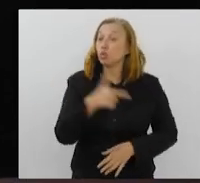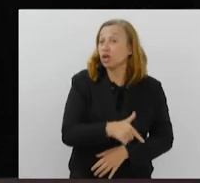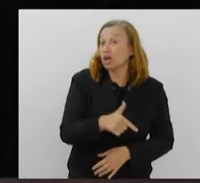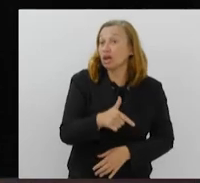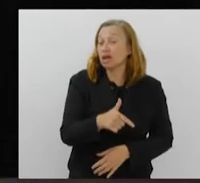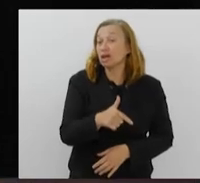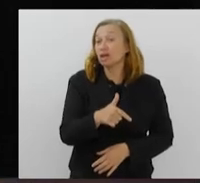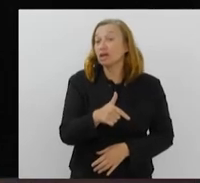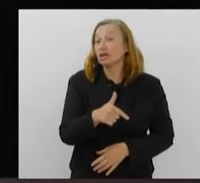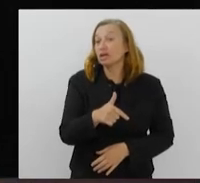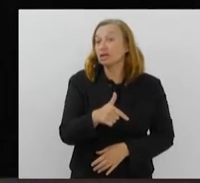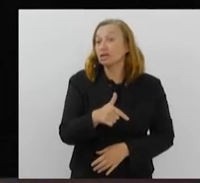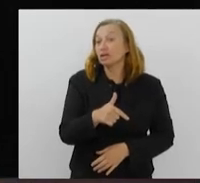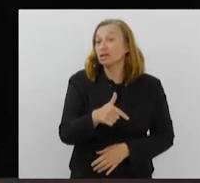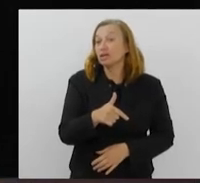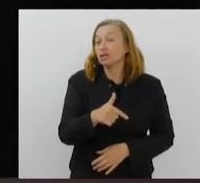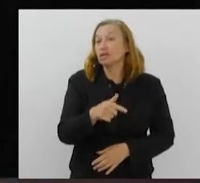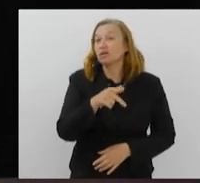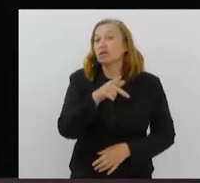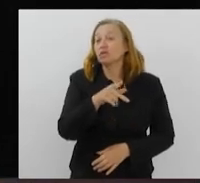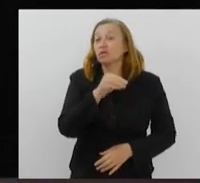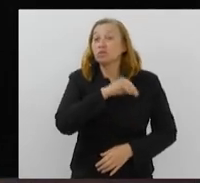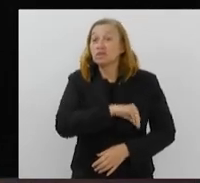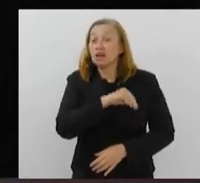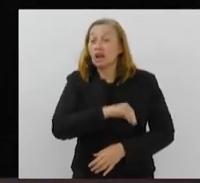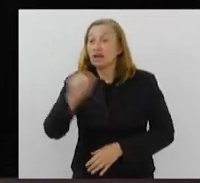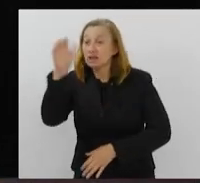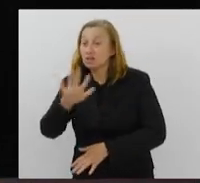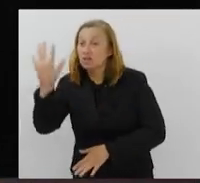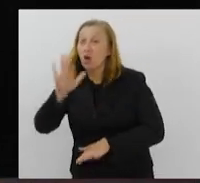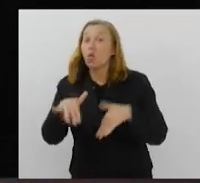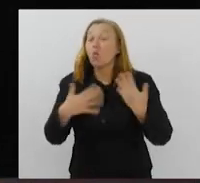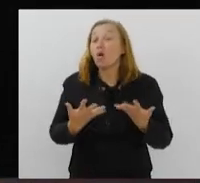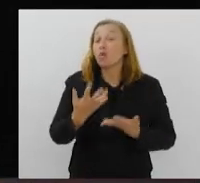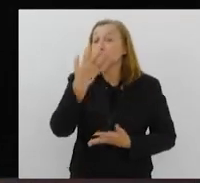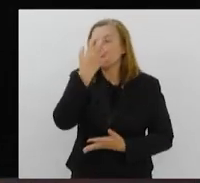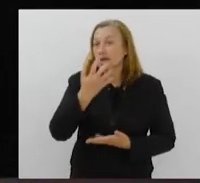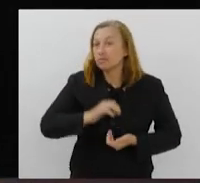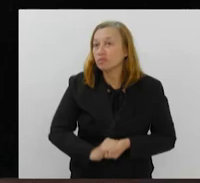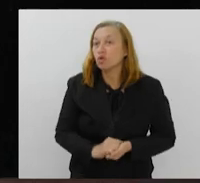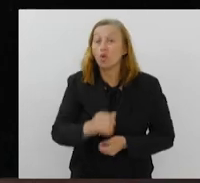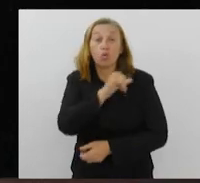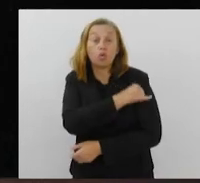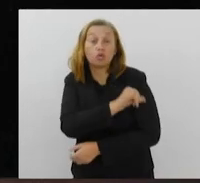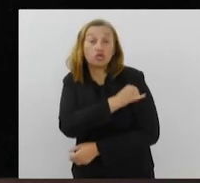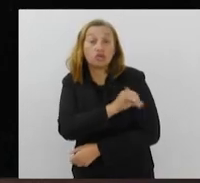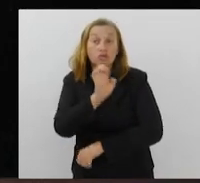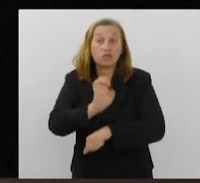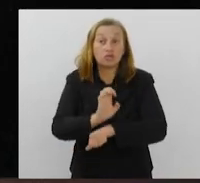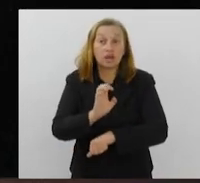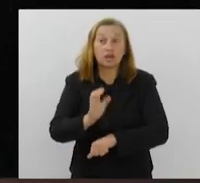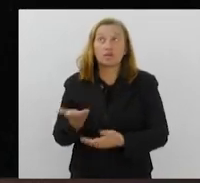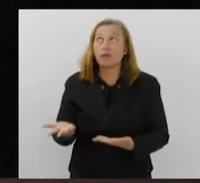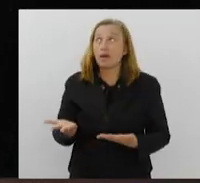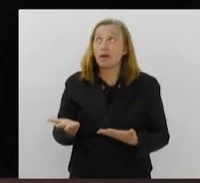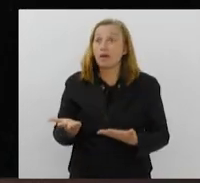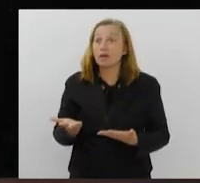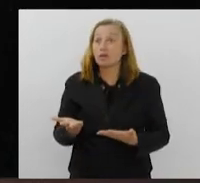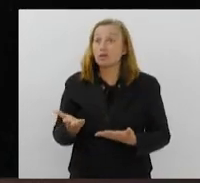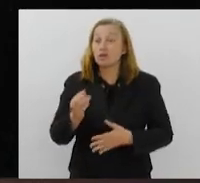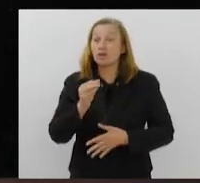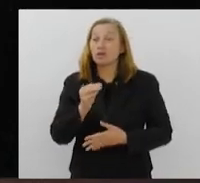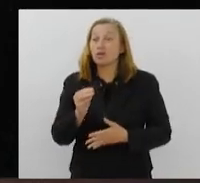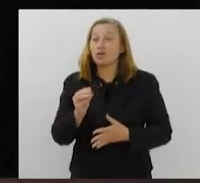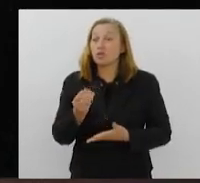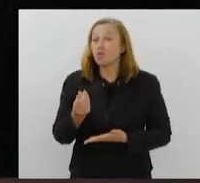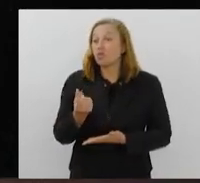a prevista no piso nacional. E qual é a gravidade disso? O Rio de Janeiro é um dos estados com maior custo de